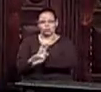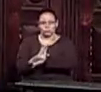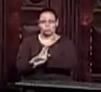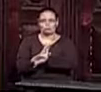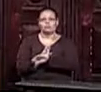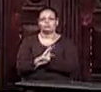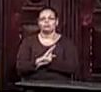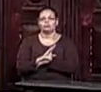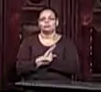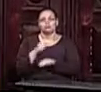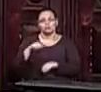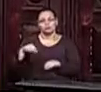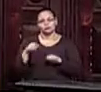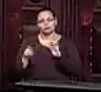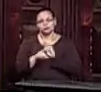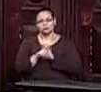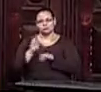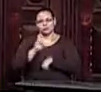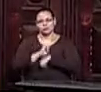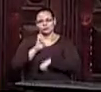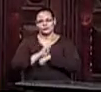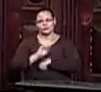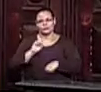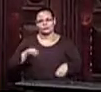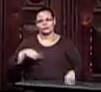e imaterial no nosso estado